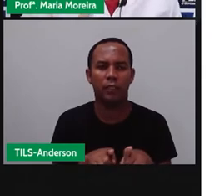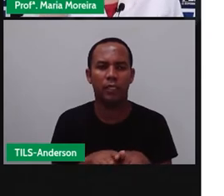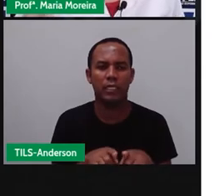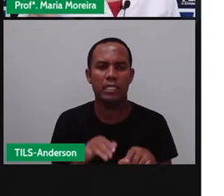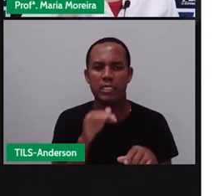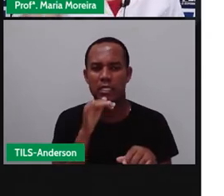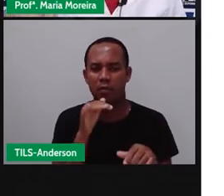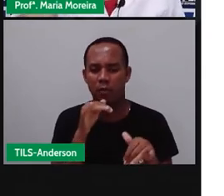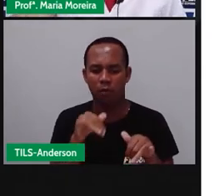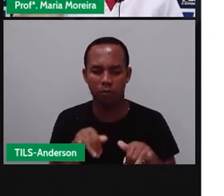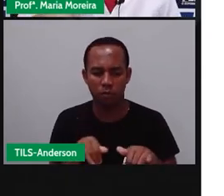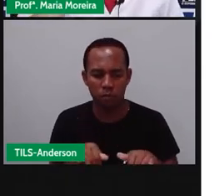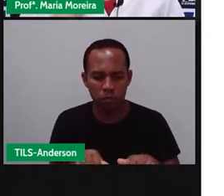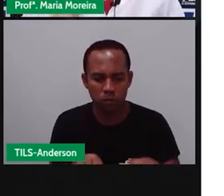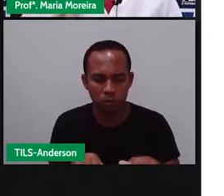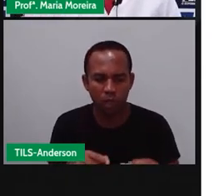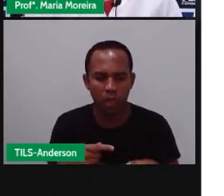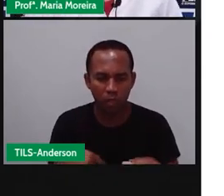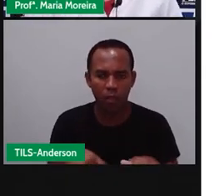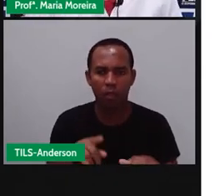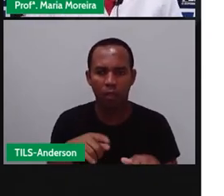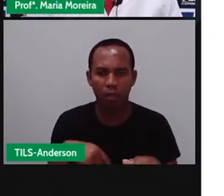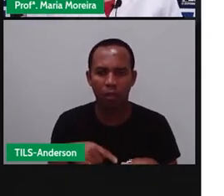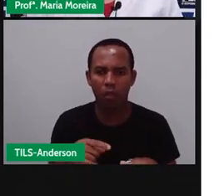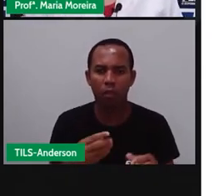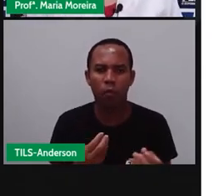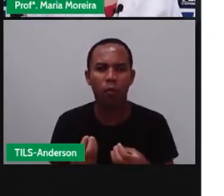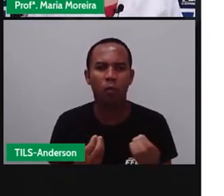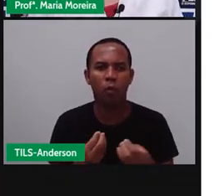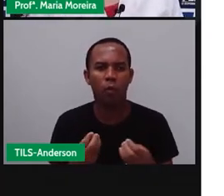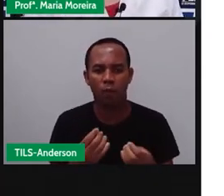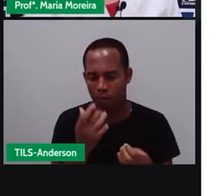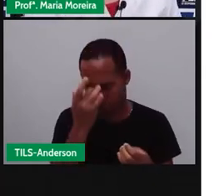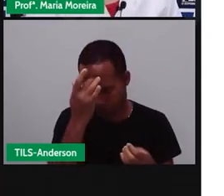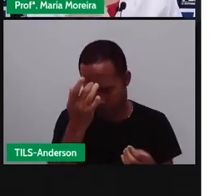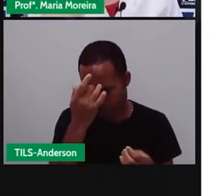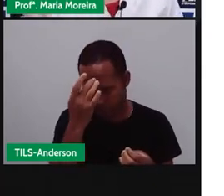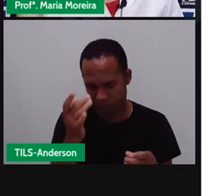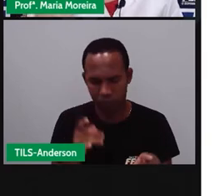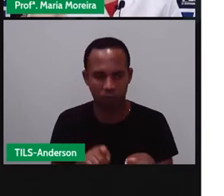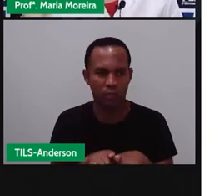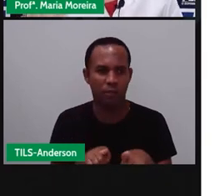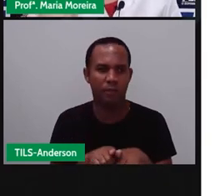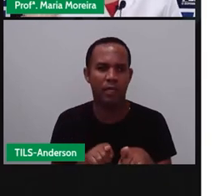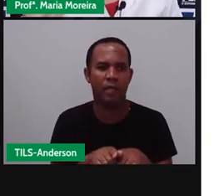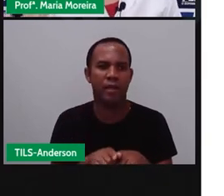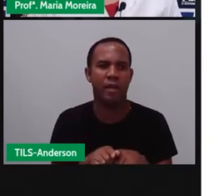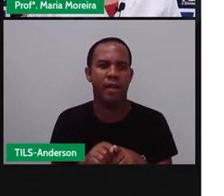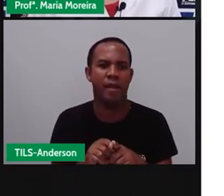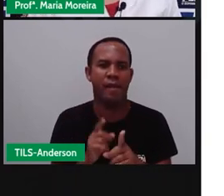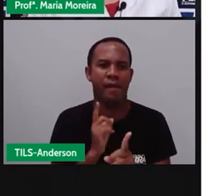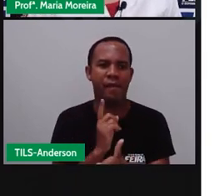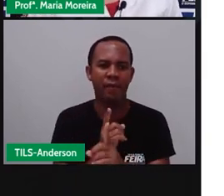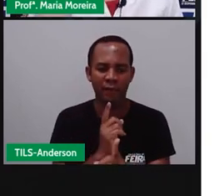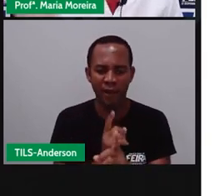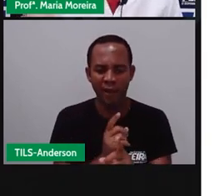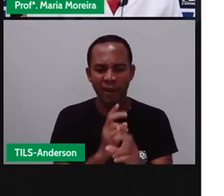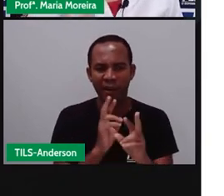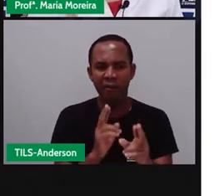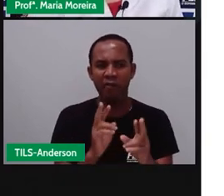mercado, para não ficar indo e vindo, fica o quê? Mais fácil, porque eu vou encontrar as mesmas coisas na o